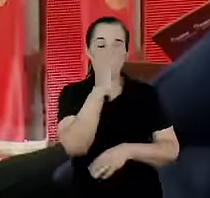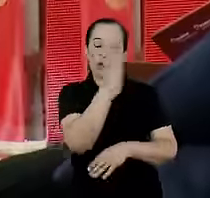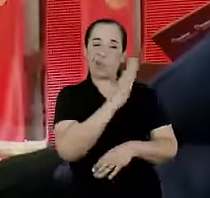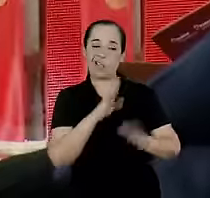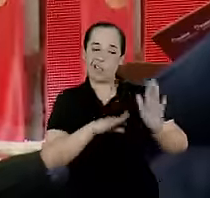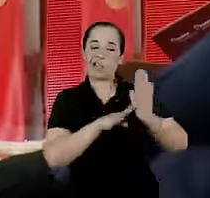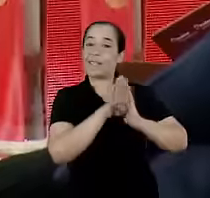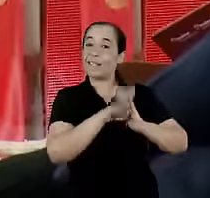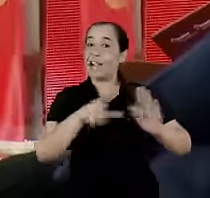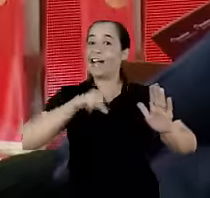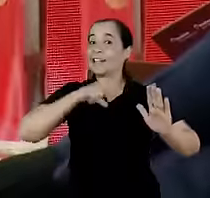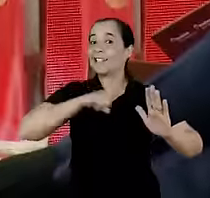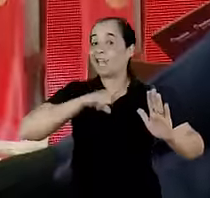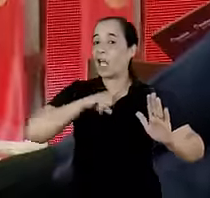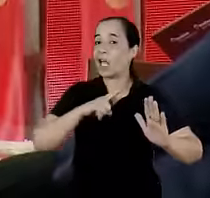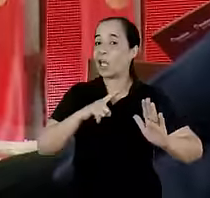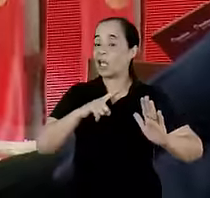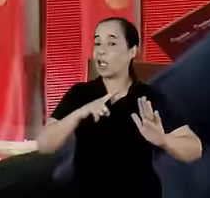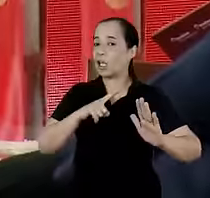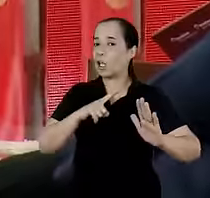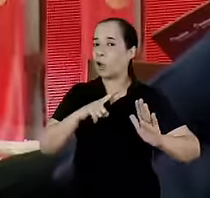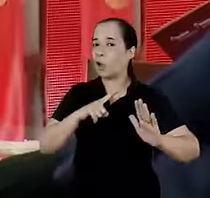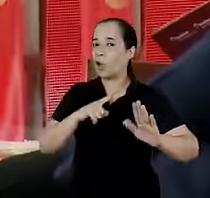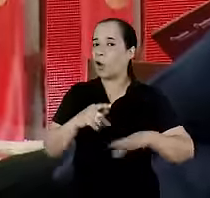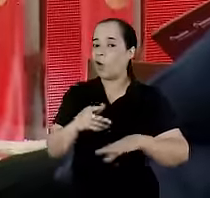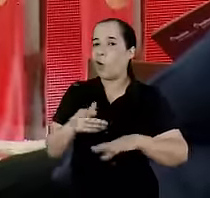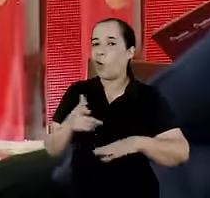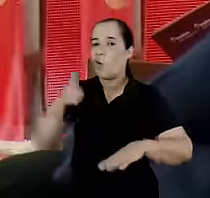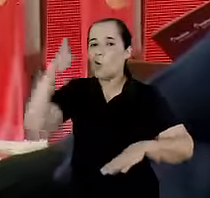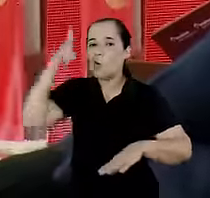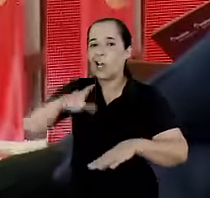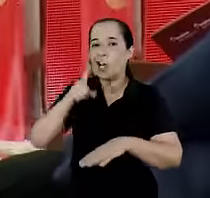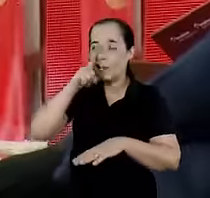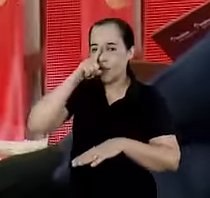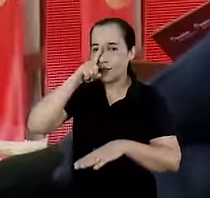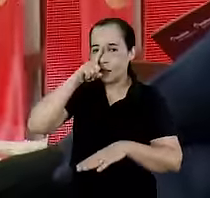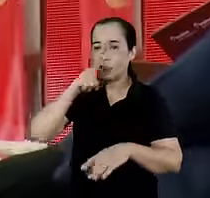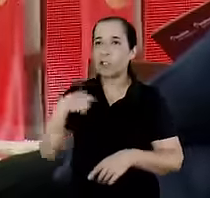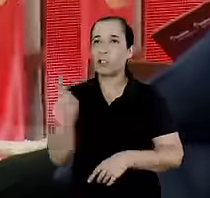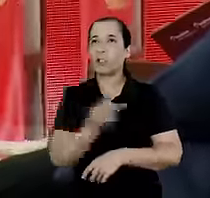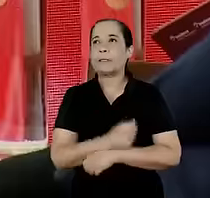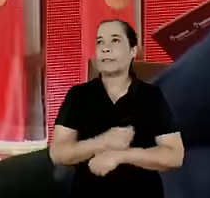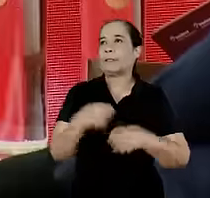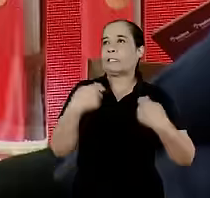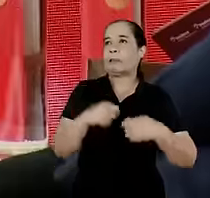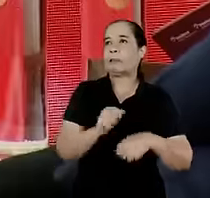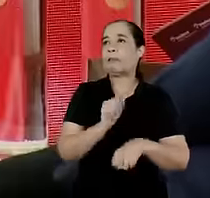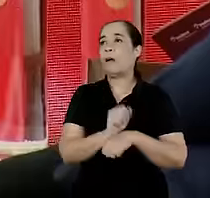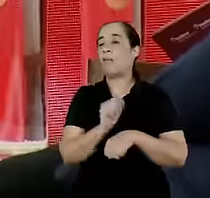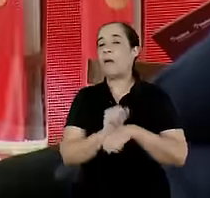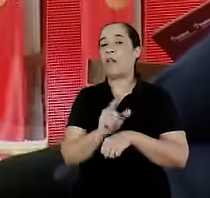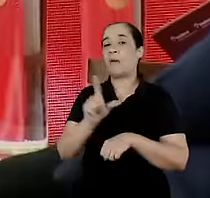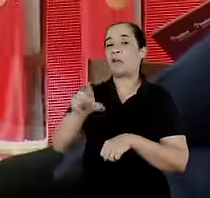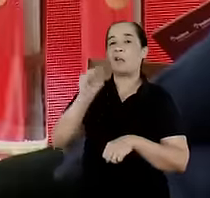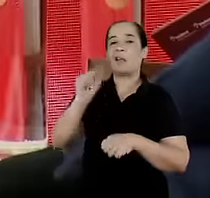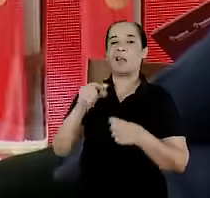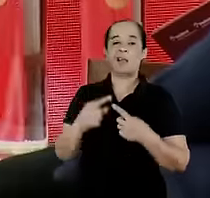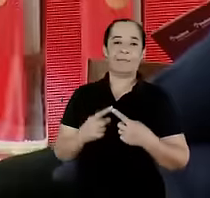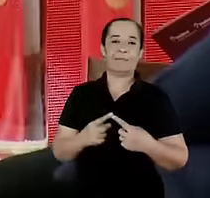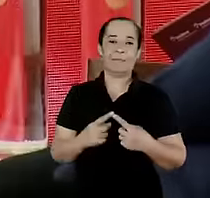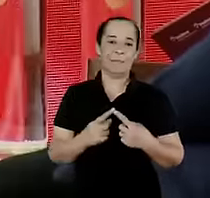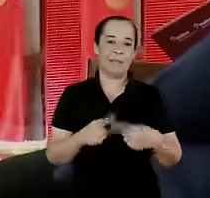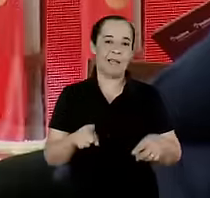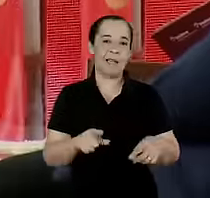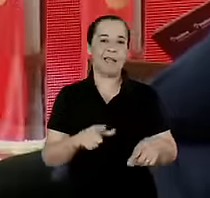uma elevação do prêmio de risco isso afeta o nosso processo de decisão Mas o que eu quero enfatizar é que não afeta mecanicamente Depende das